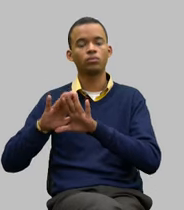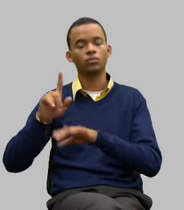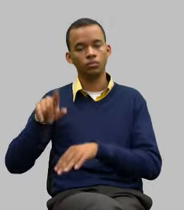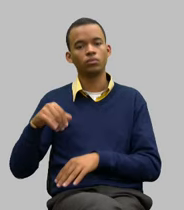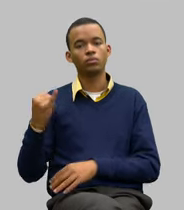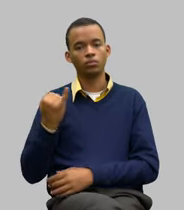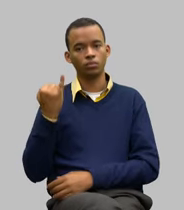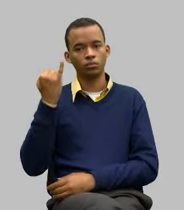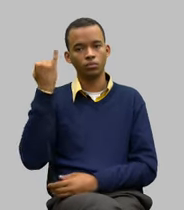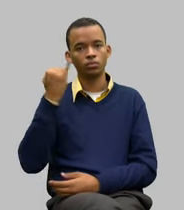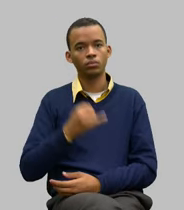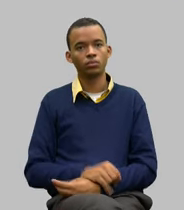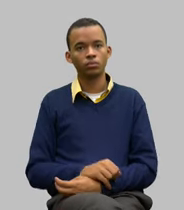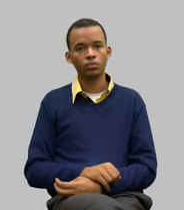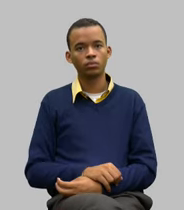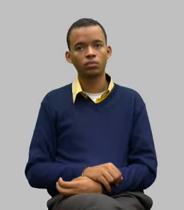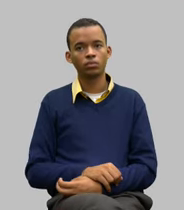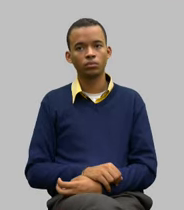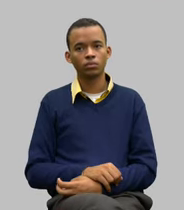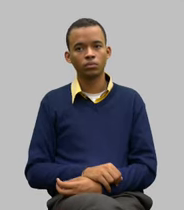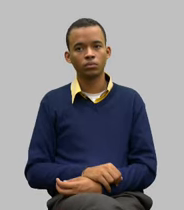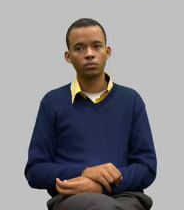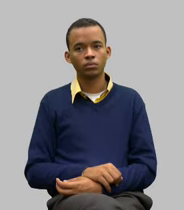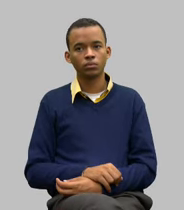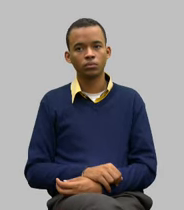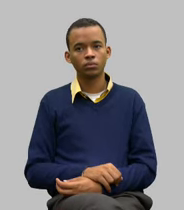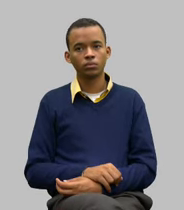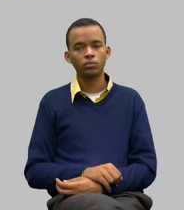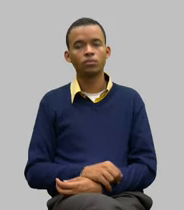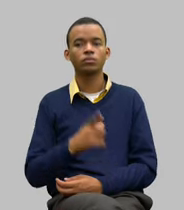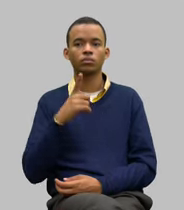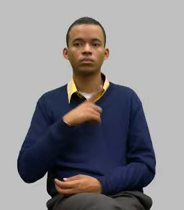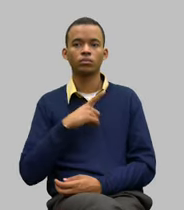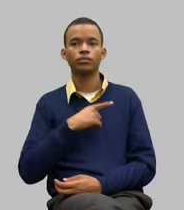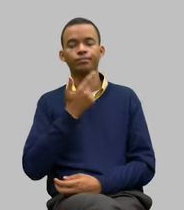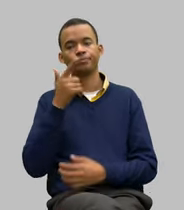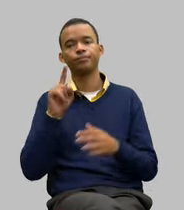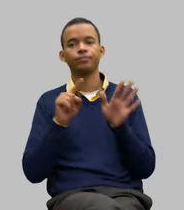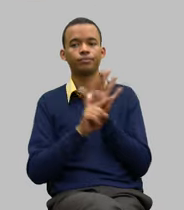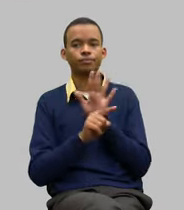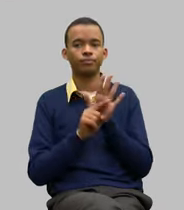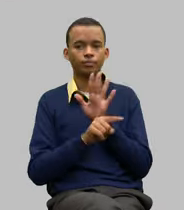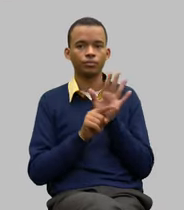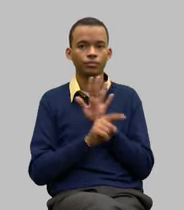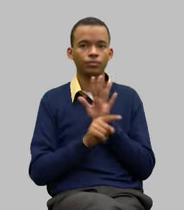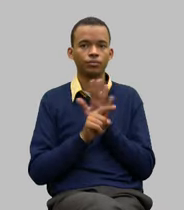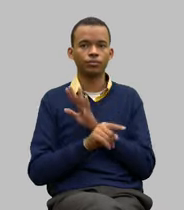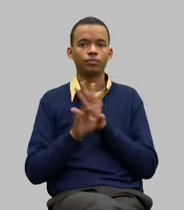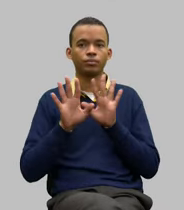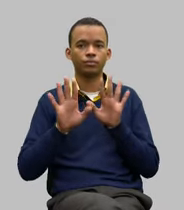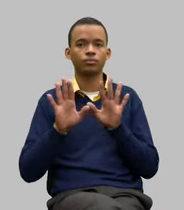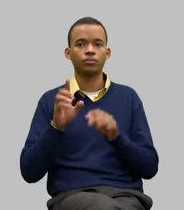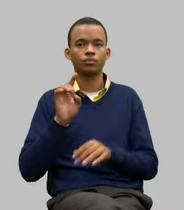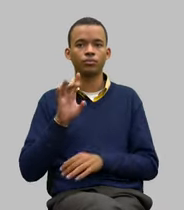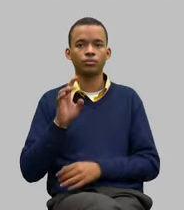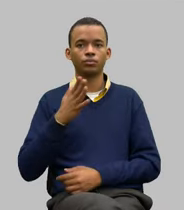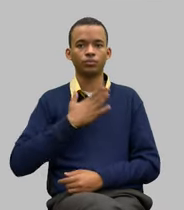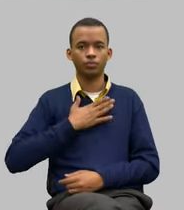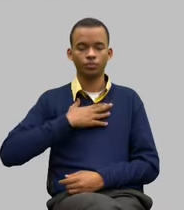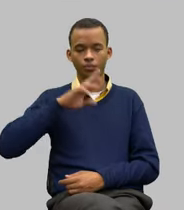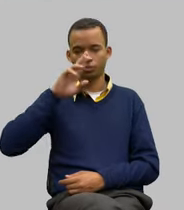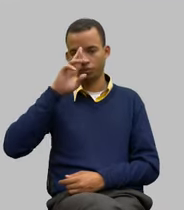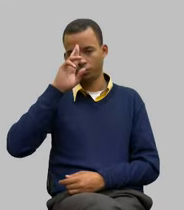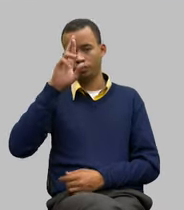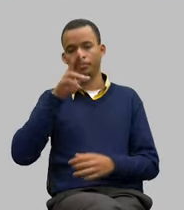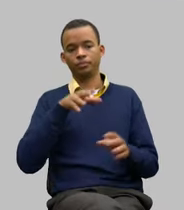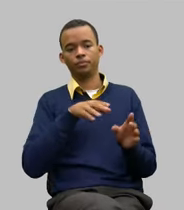Ok bom eu vou eu tenho outras perguntas secretário mas eu não posso monopolizar a fala aqui até para Em respeito